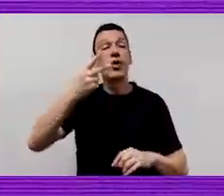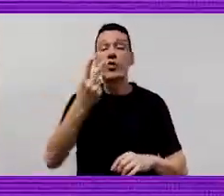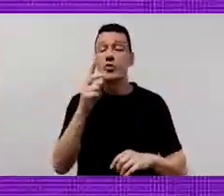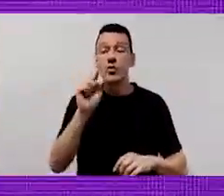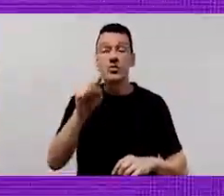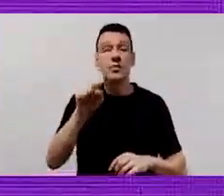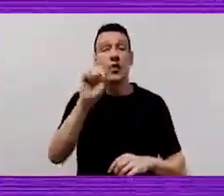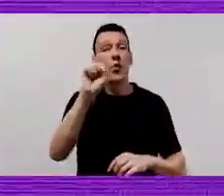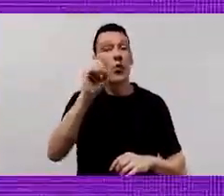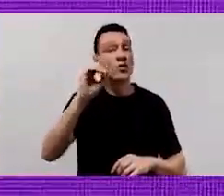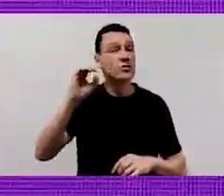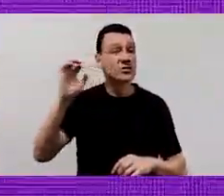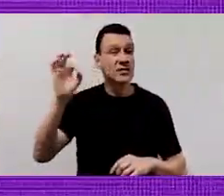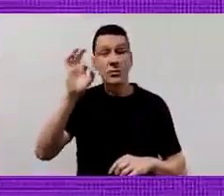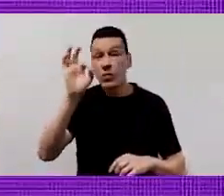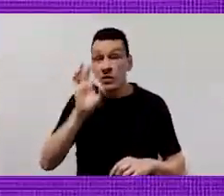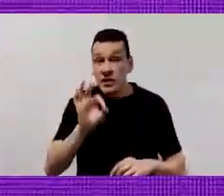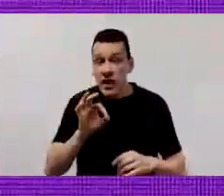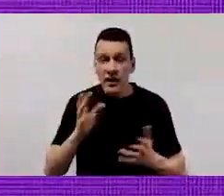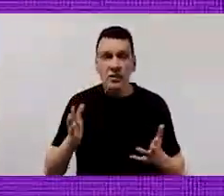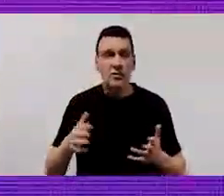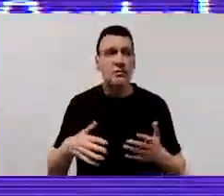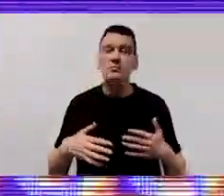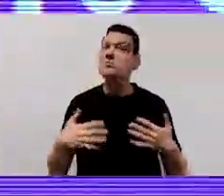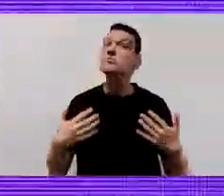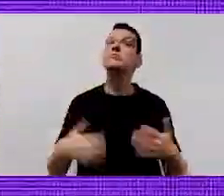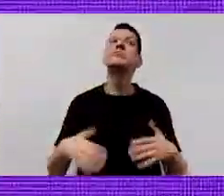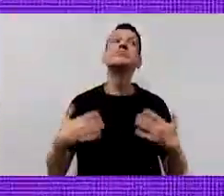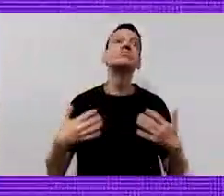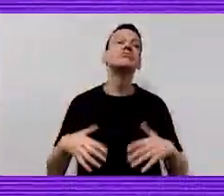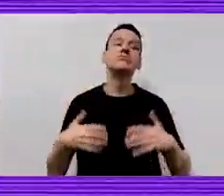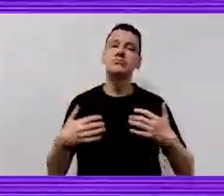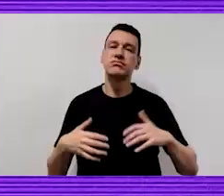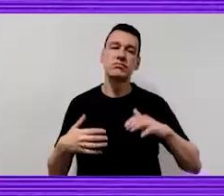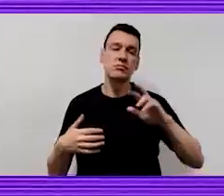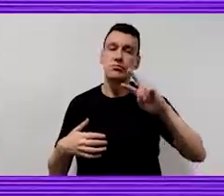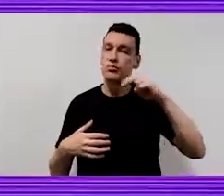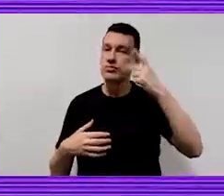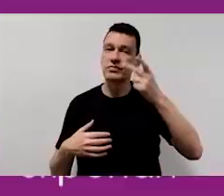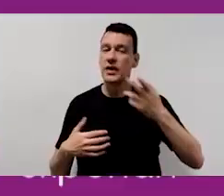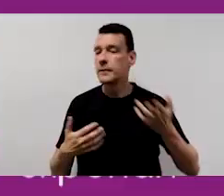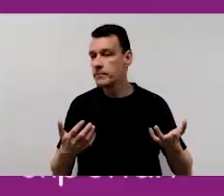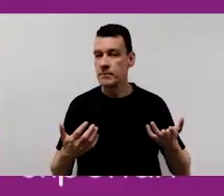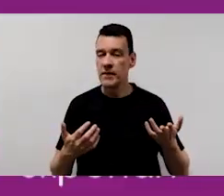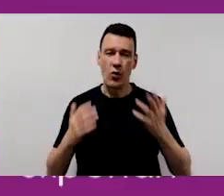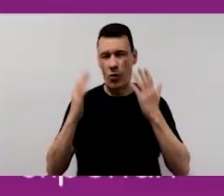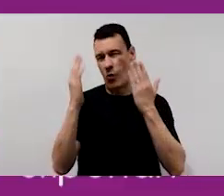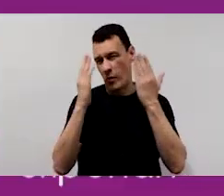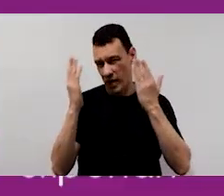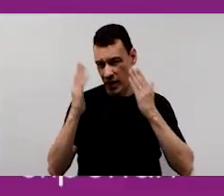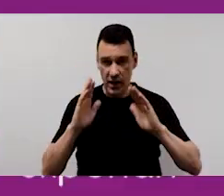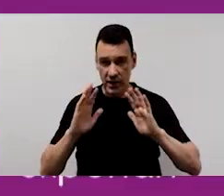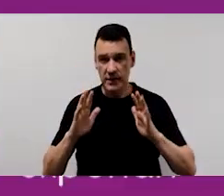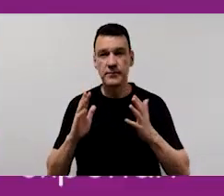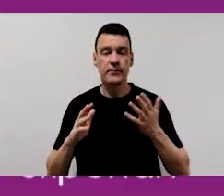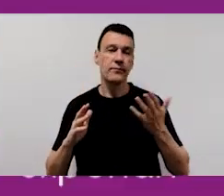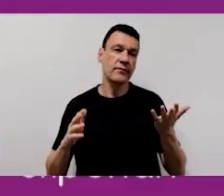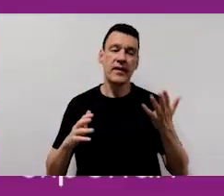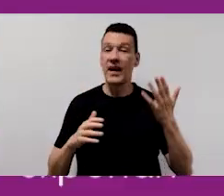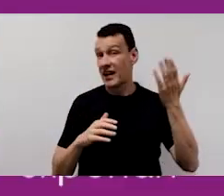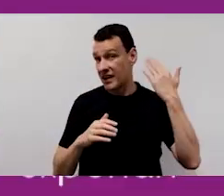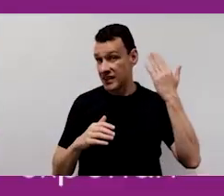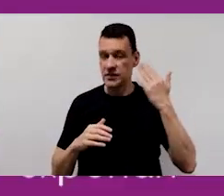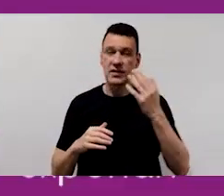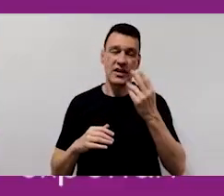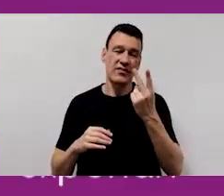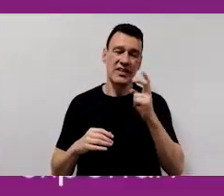2.800%. É muito grande, pessoal. Quando a gente olha aqui, comparando, a gente tinha aqui 25 mil registros